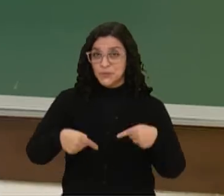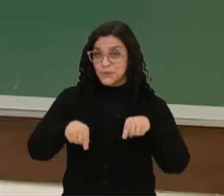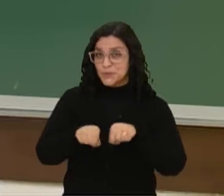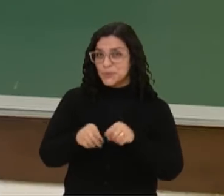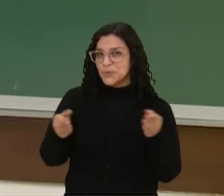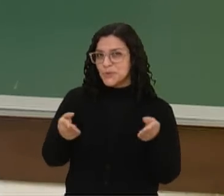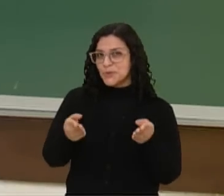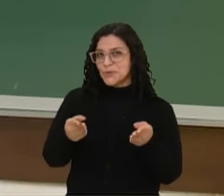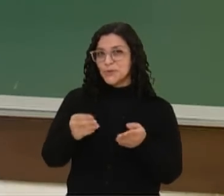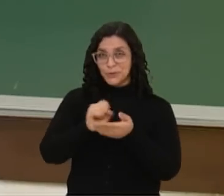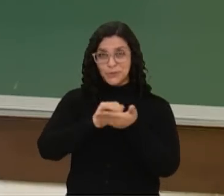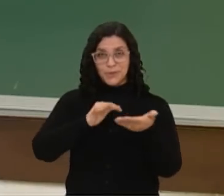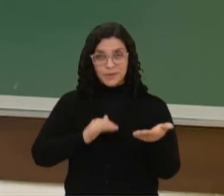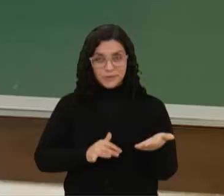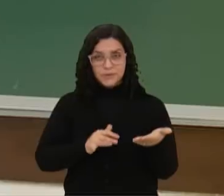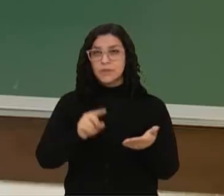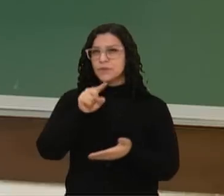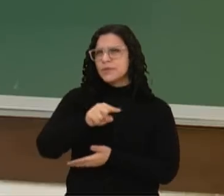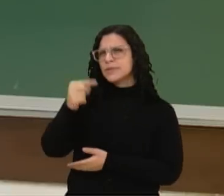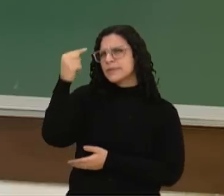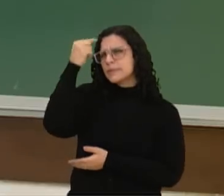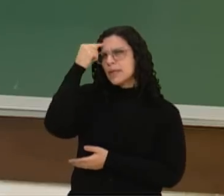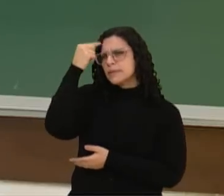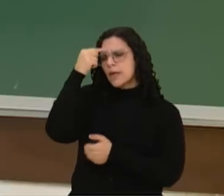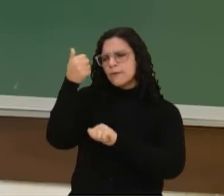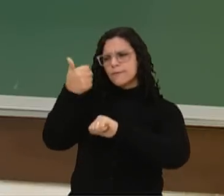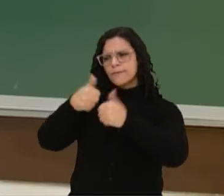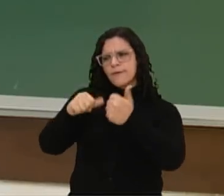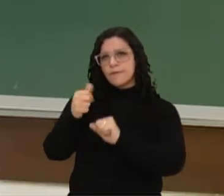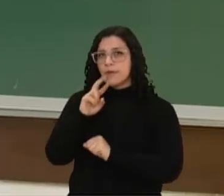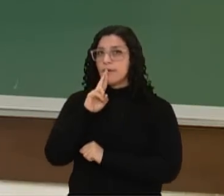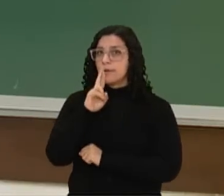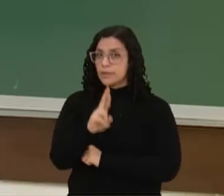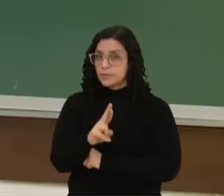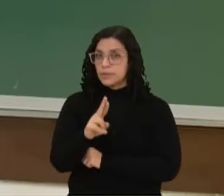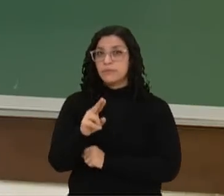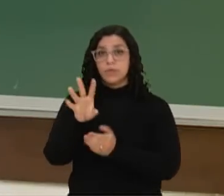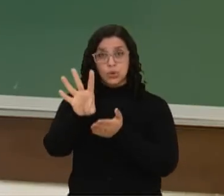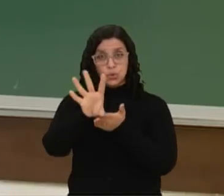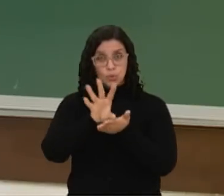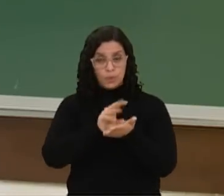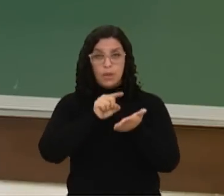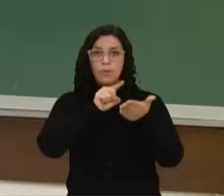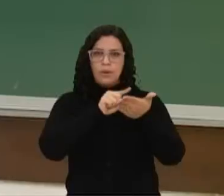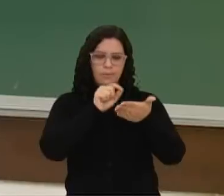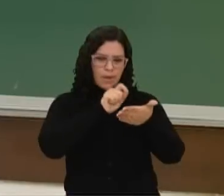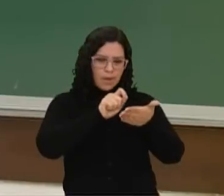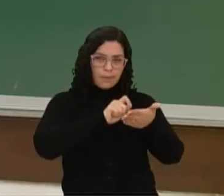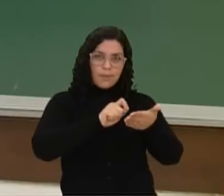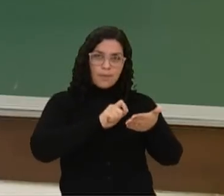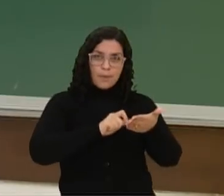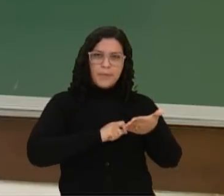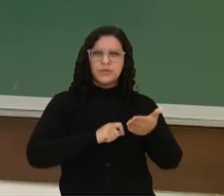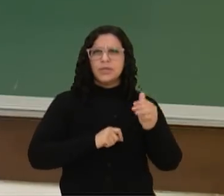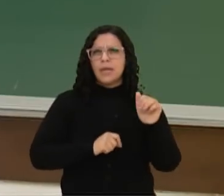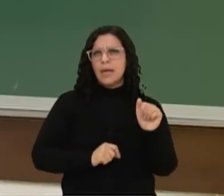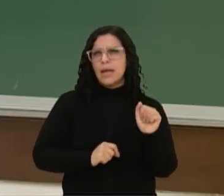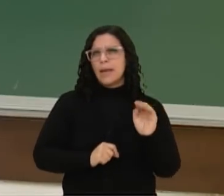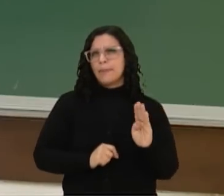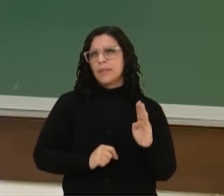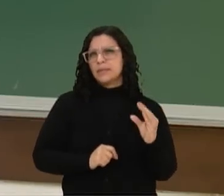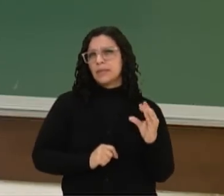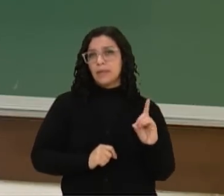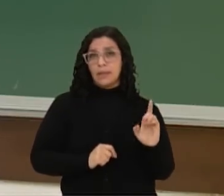voltamos ali com um exercício que ficou para que vocês fizessem a análise, né? Então, copiaram no caderno, tinham as alternativas e